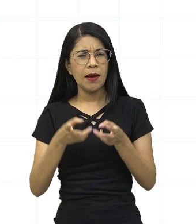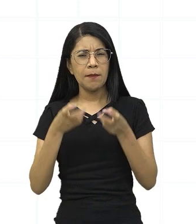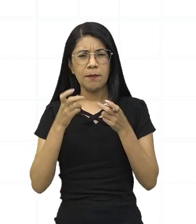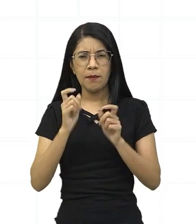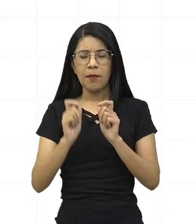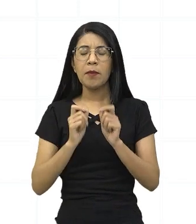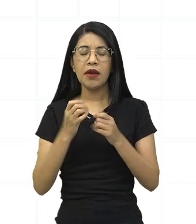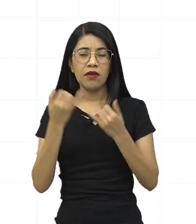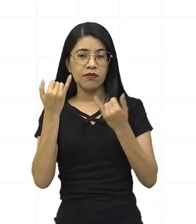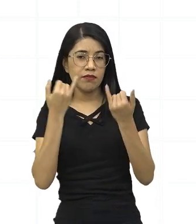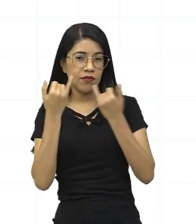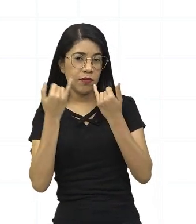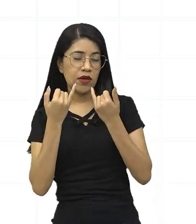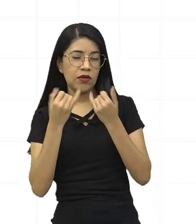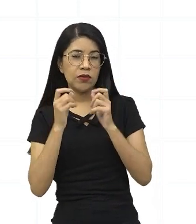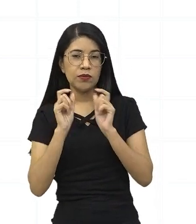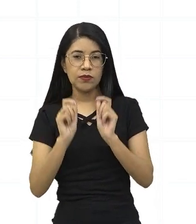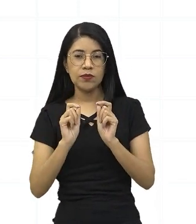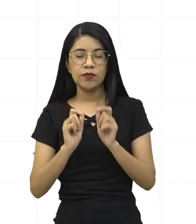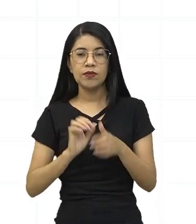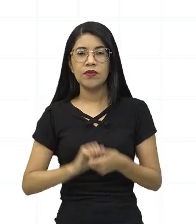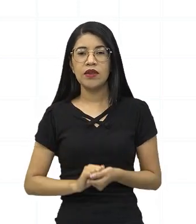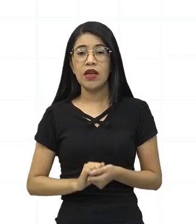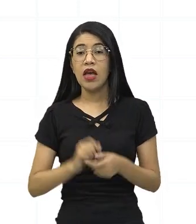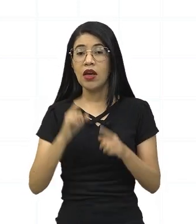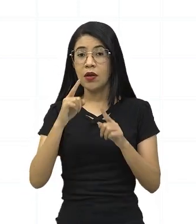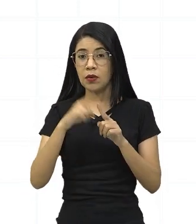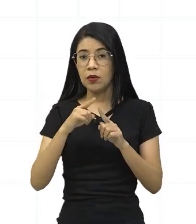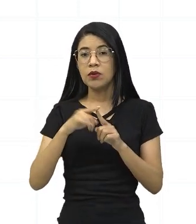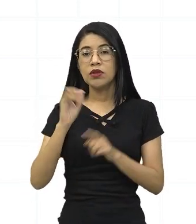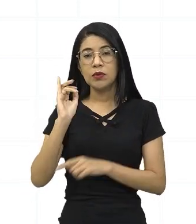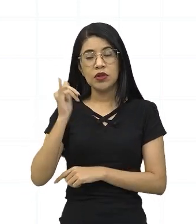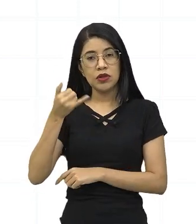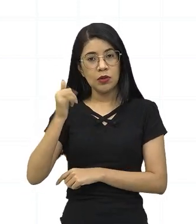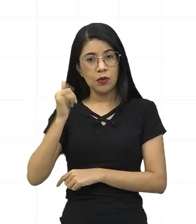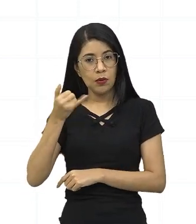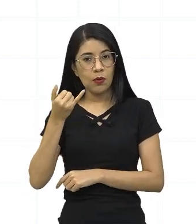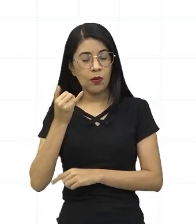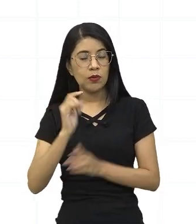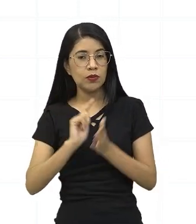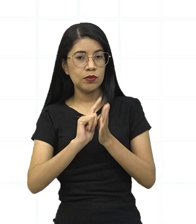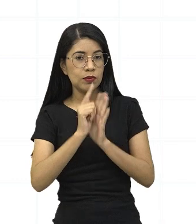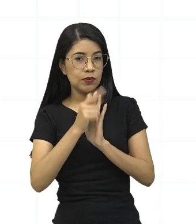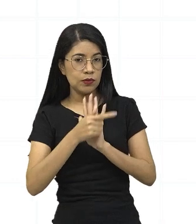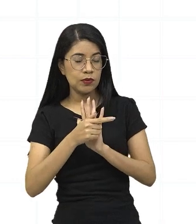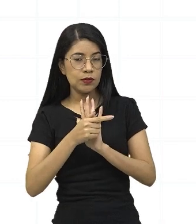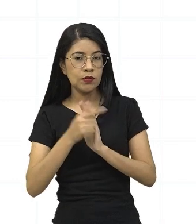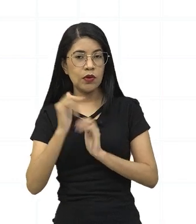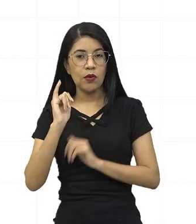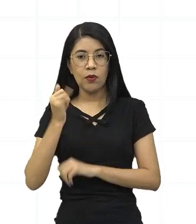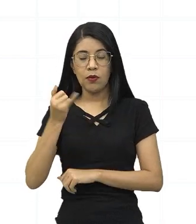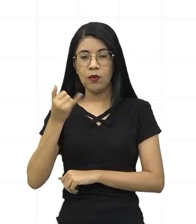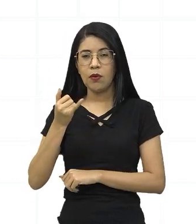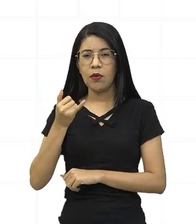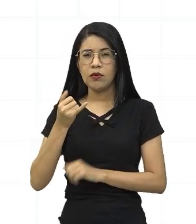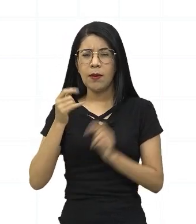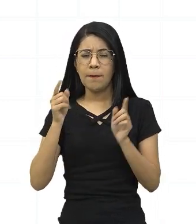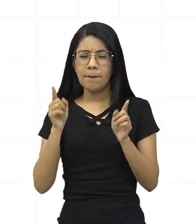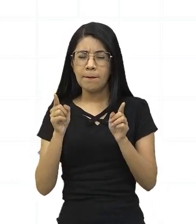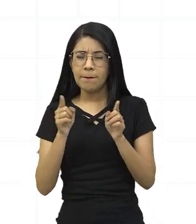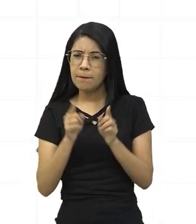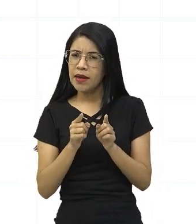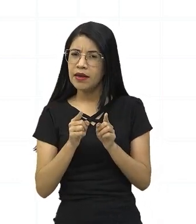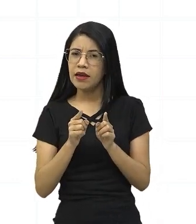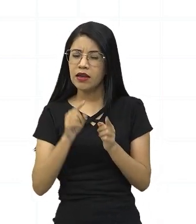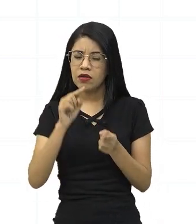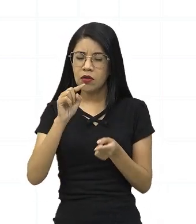informação, né? Trata-se de uma espécie de conto, de um gênero textual chamado conto, muito pequeno,